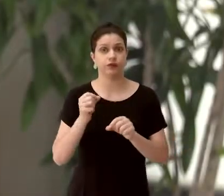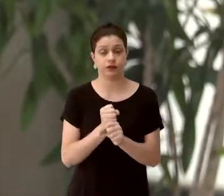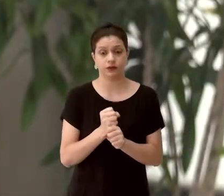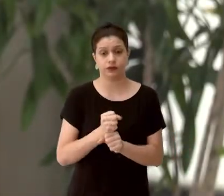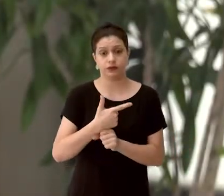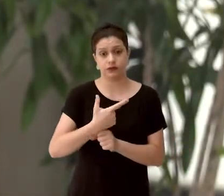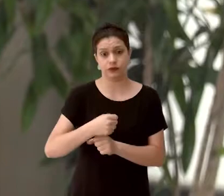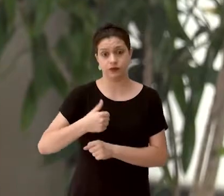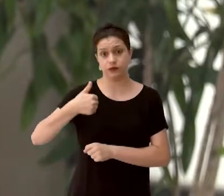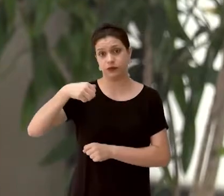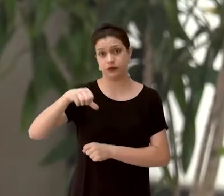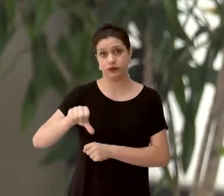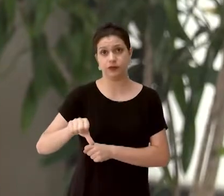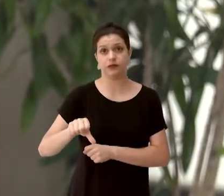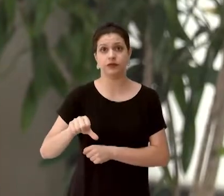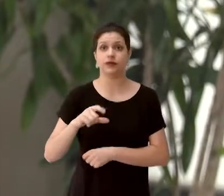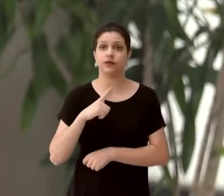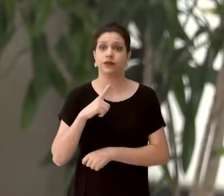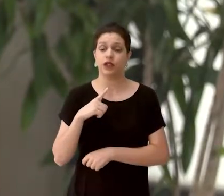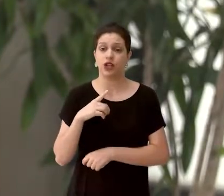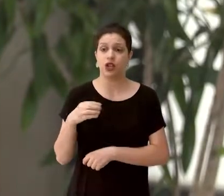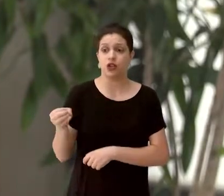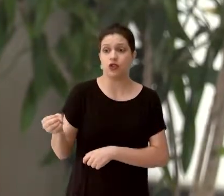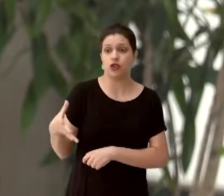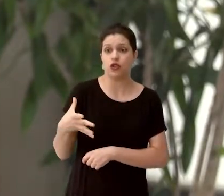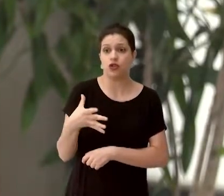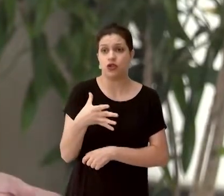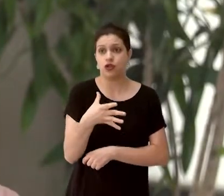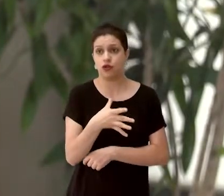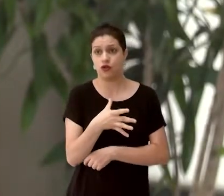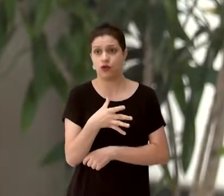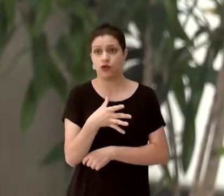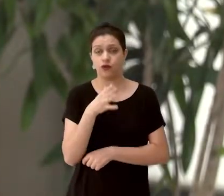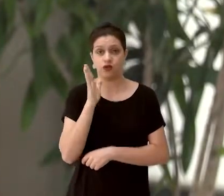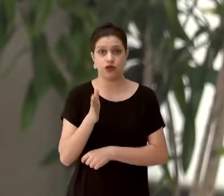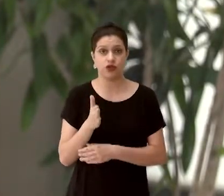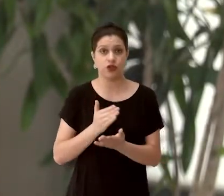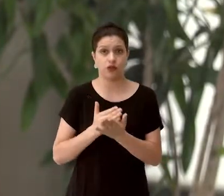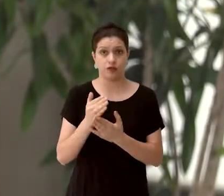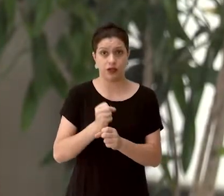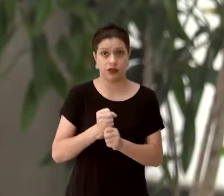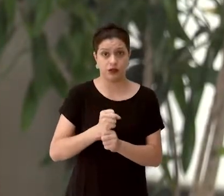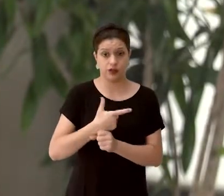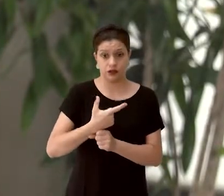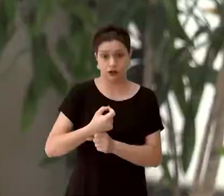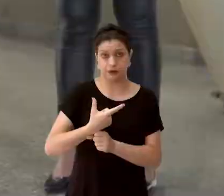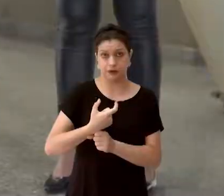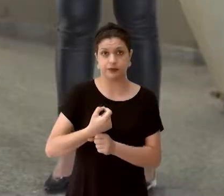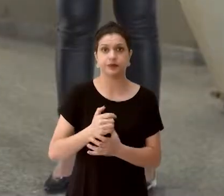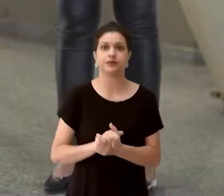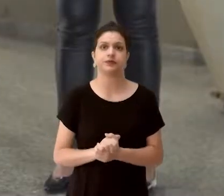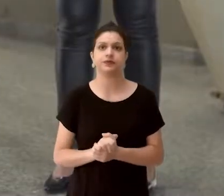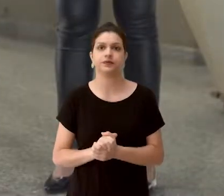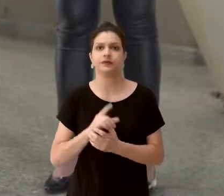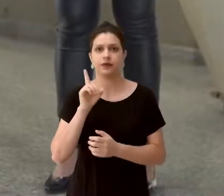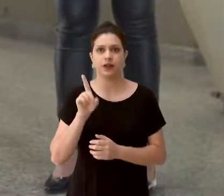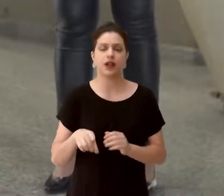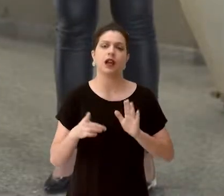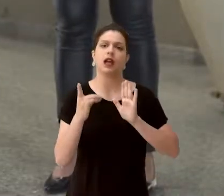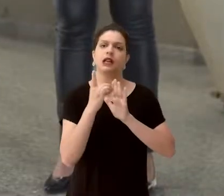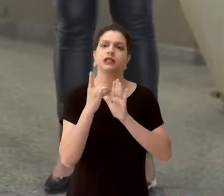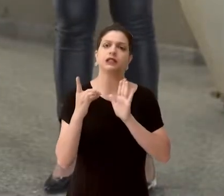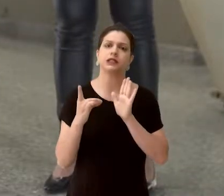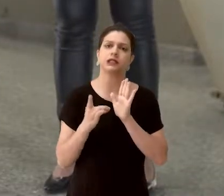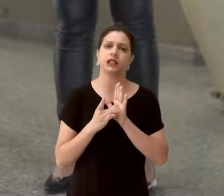durante 2019 e ganhou novos contornos já no começo de 2020. Foi o decreto